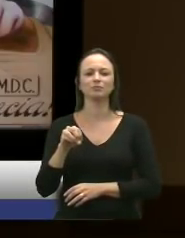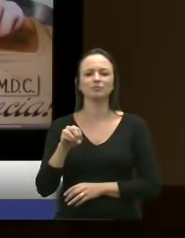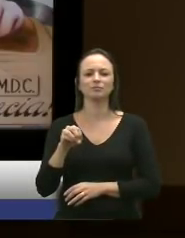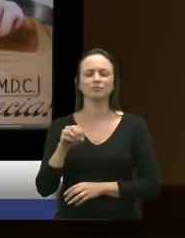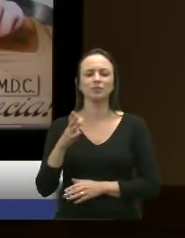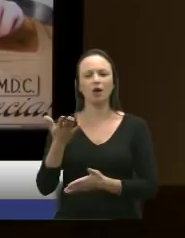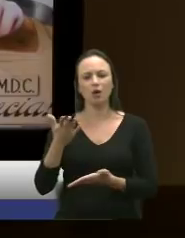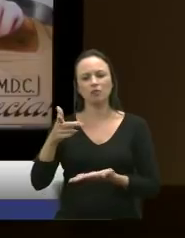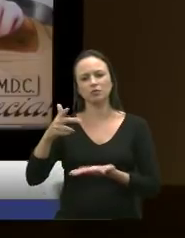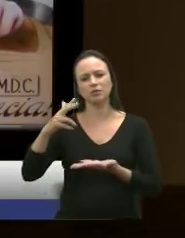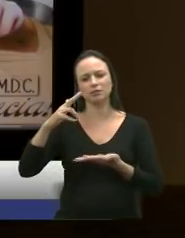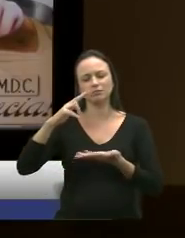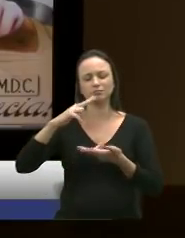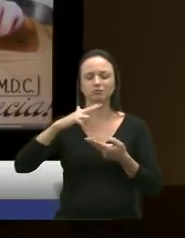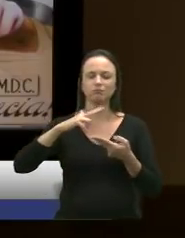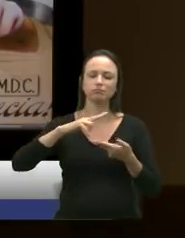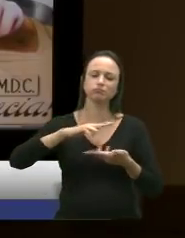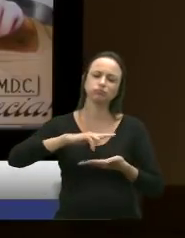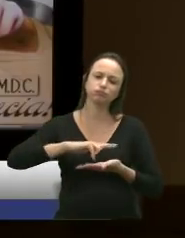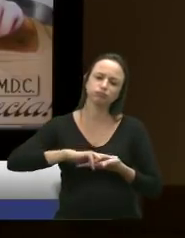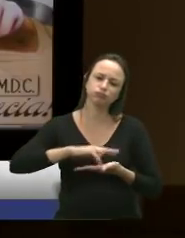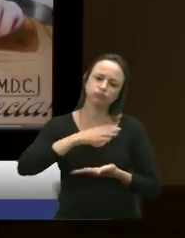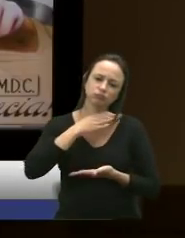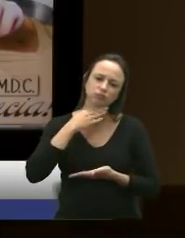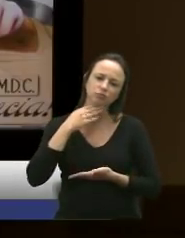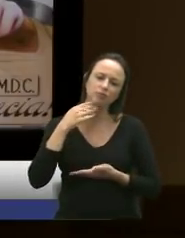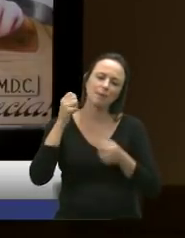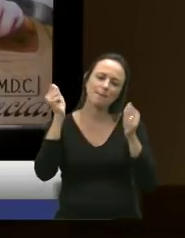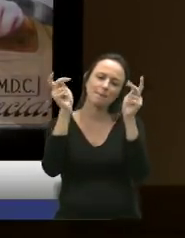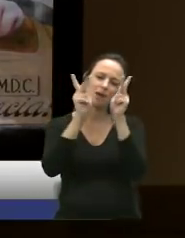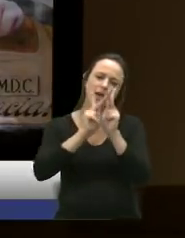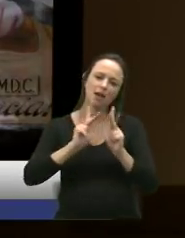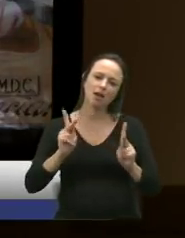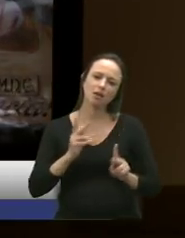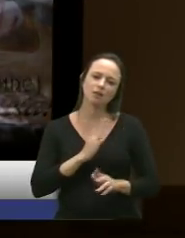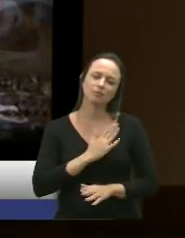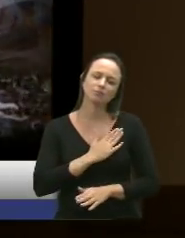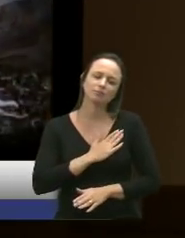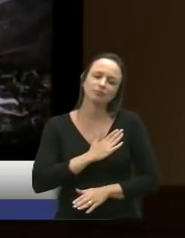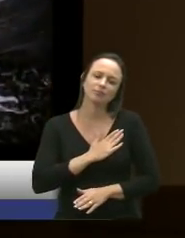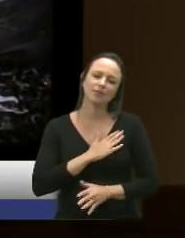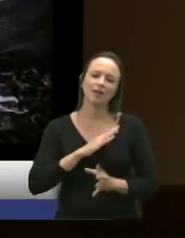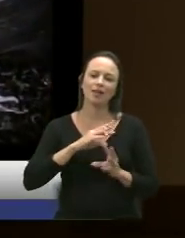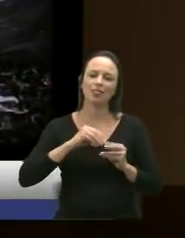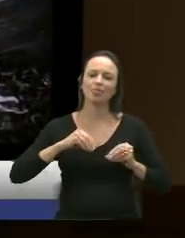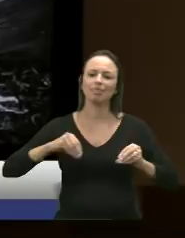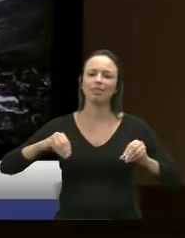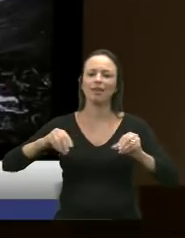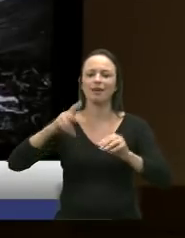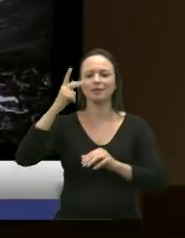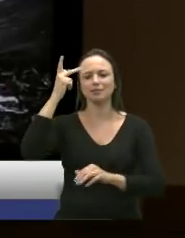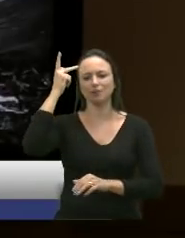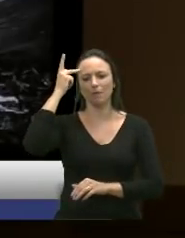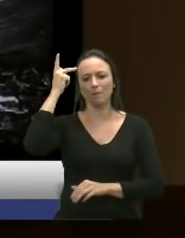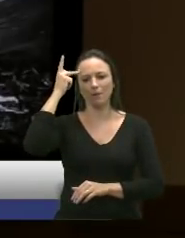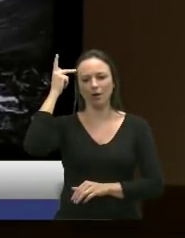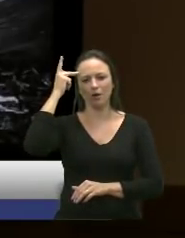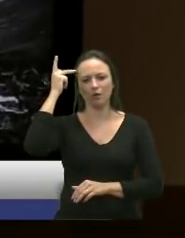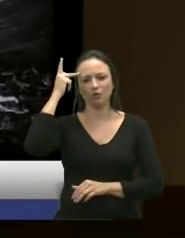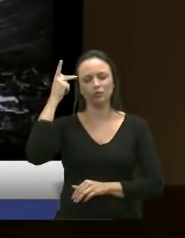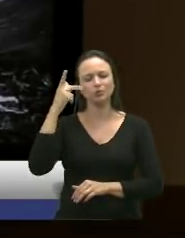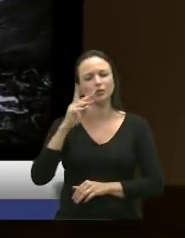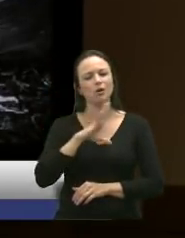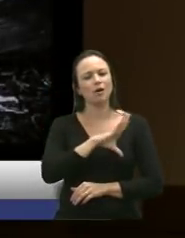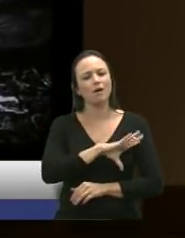Repousas em paz no coração materno da terra de São Paulo, grande e eterno no seu amor